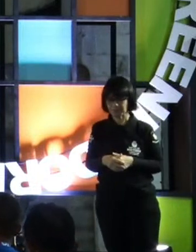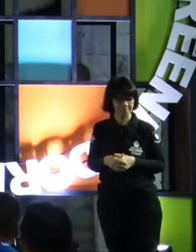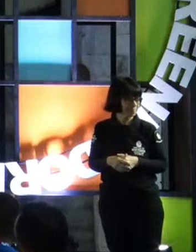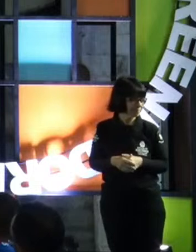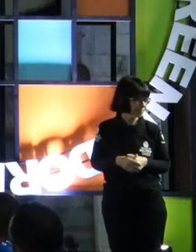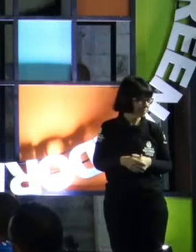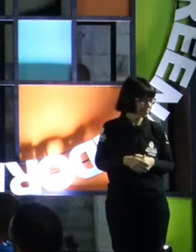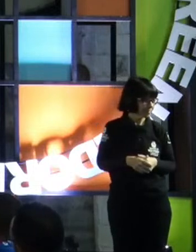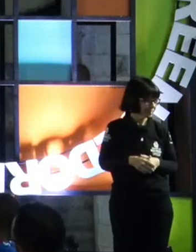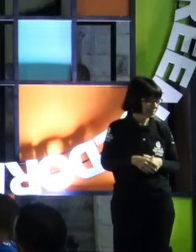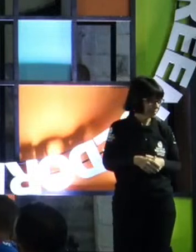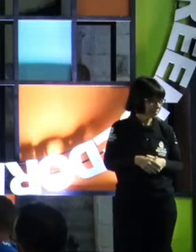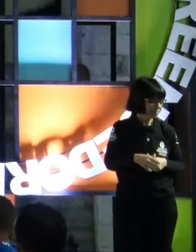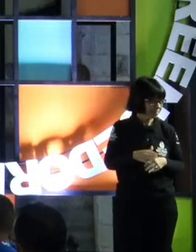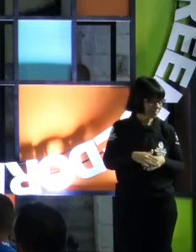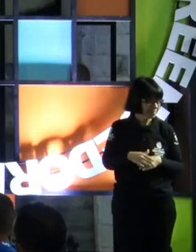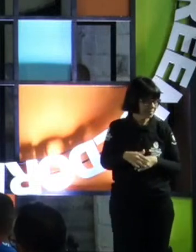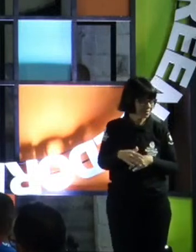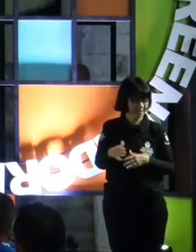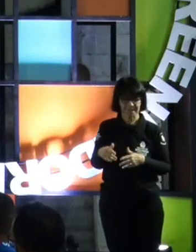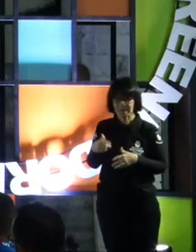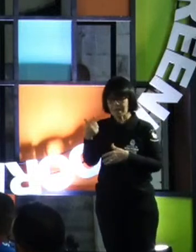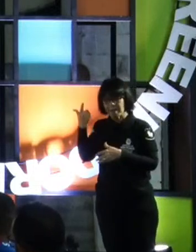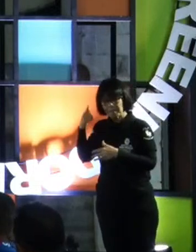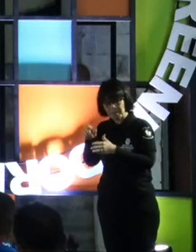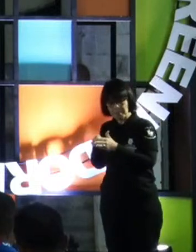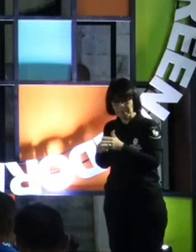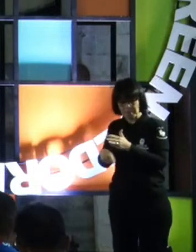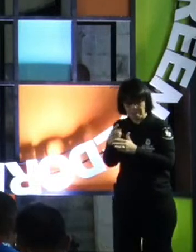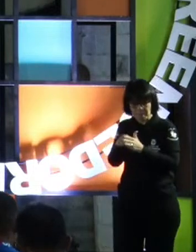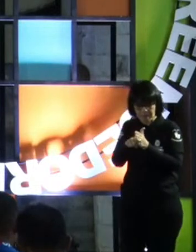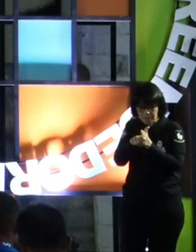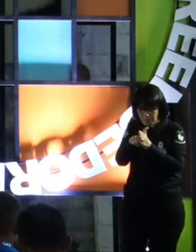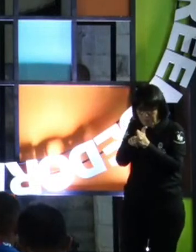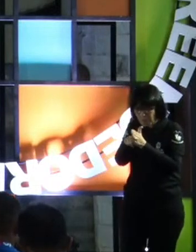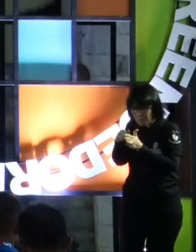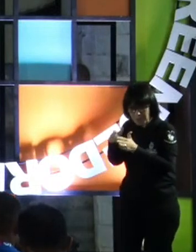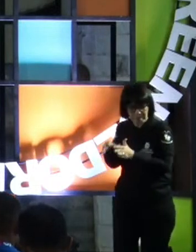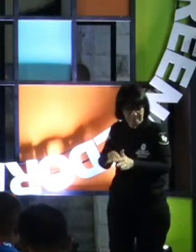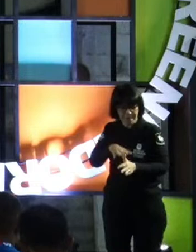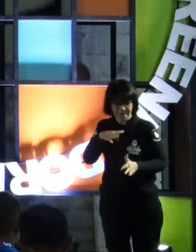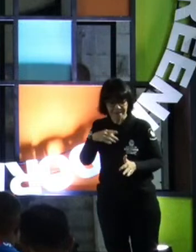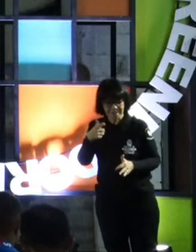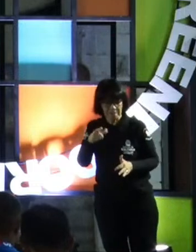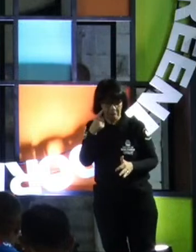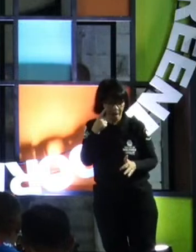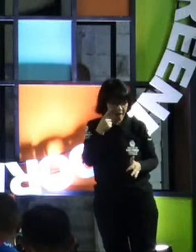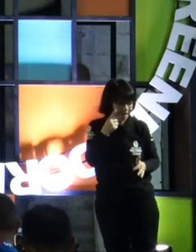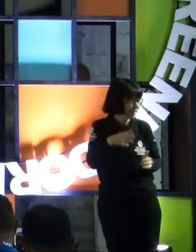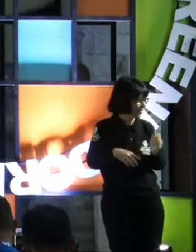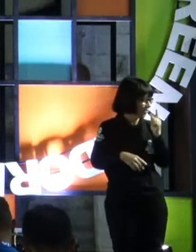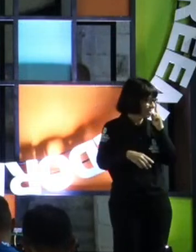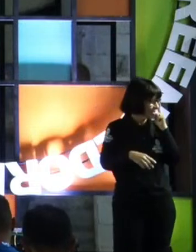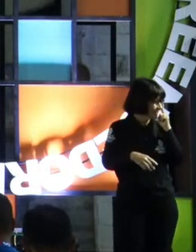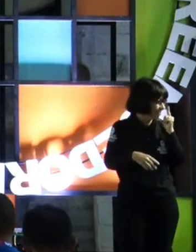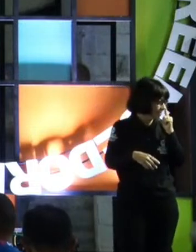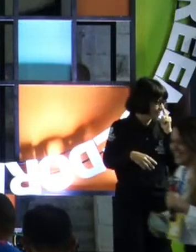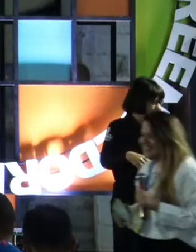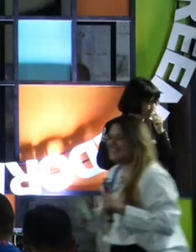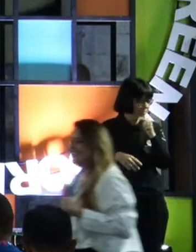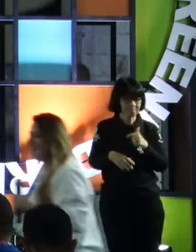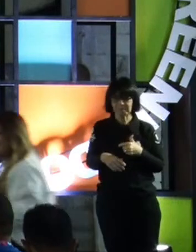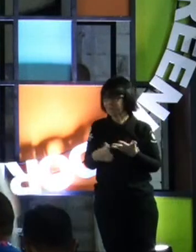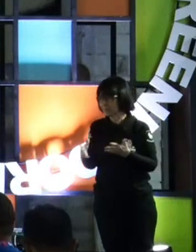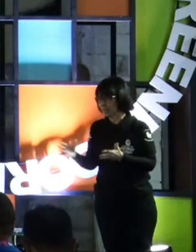Coragem de compartilhar. Geralmente a gente dá uma instigada no início, que é para o pessoal criar coragem. É. Mas o pessoal está meio tímido. Ali? Pronto, aí,